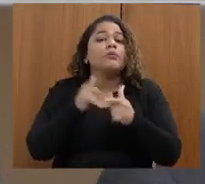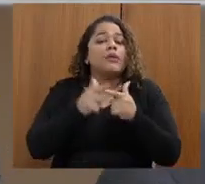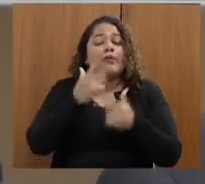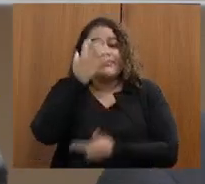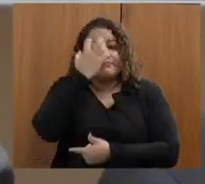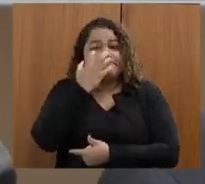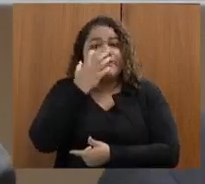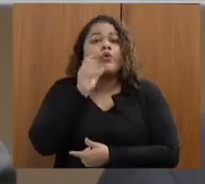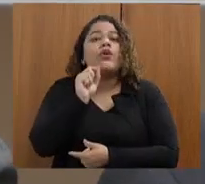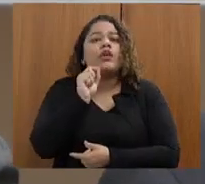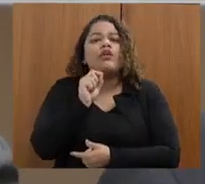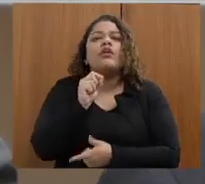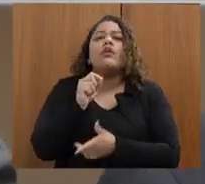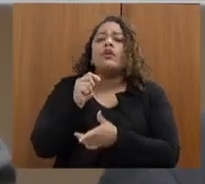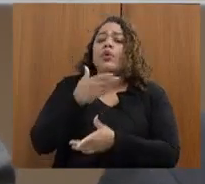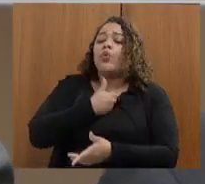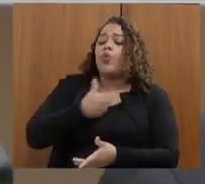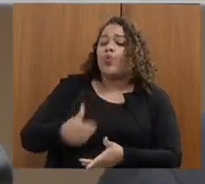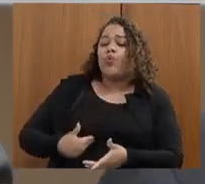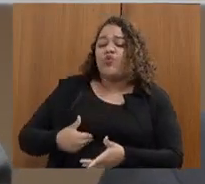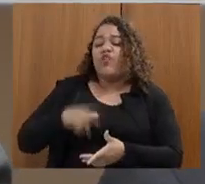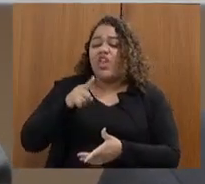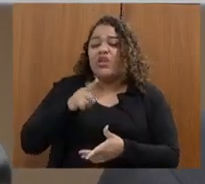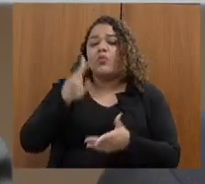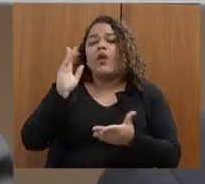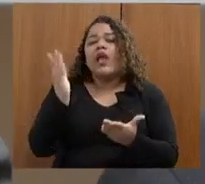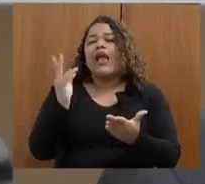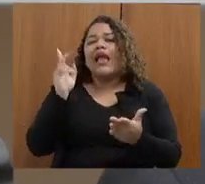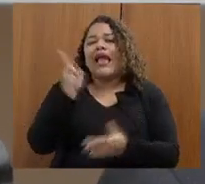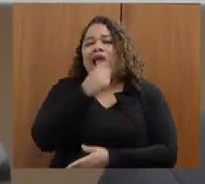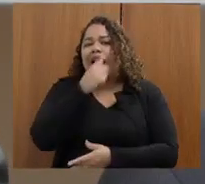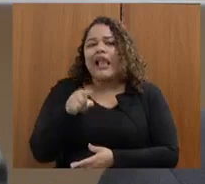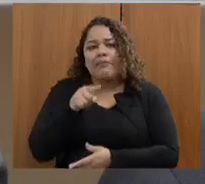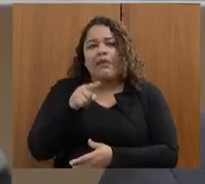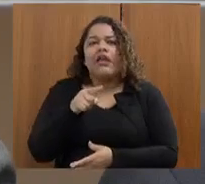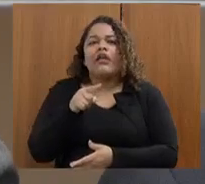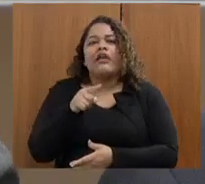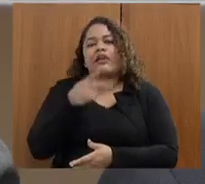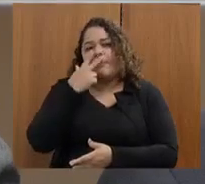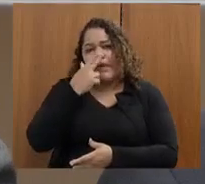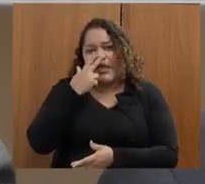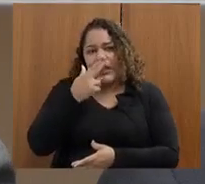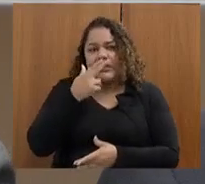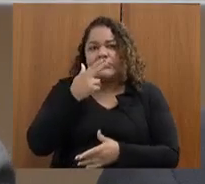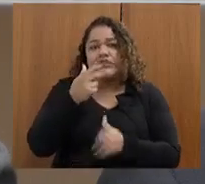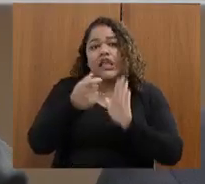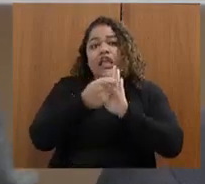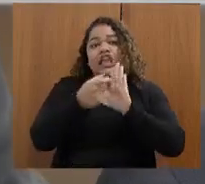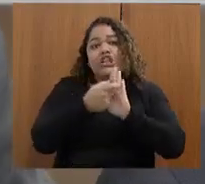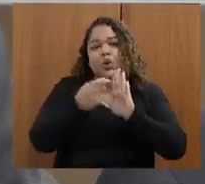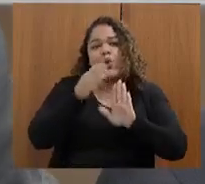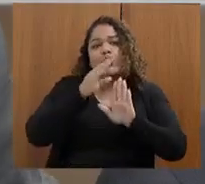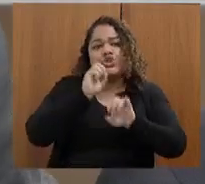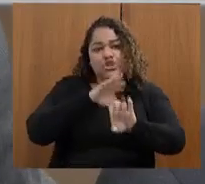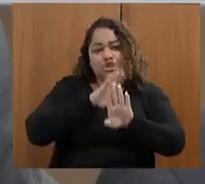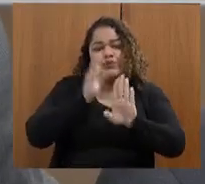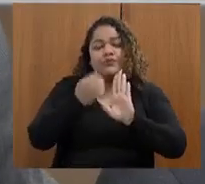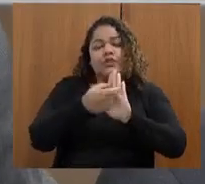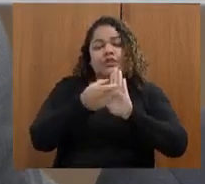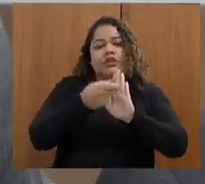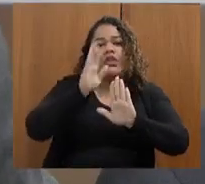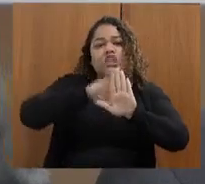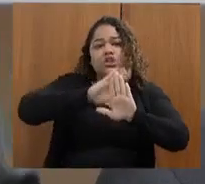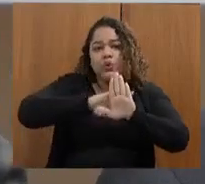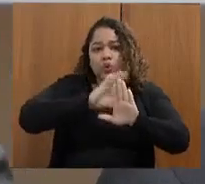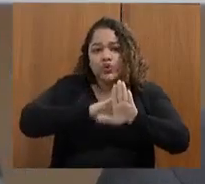acabar com a doutrinação ideológica em sala de aula em especial com a ideologia de gênero que tem gente